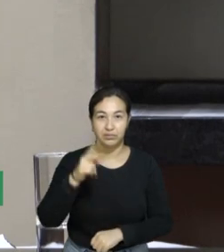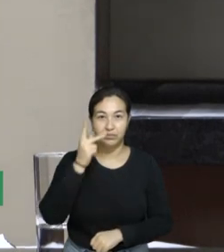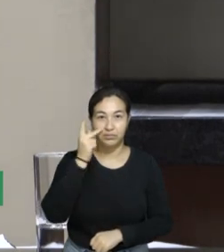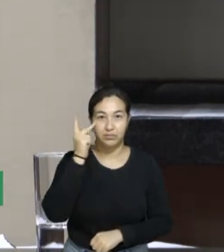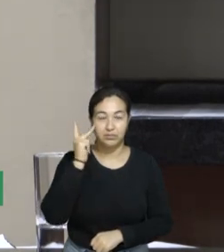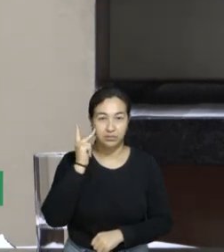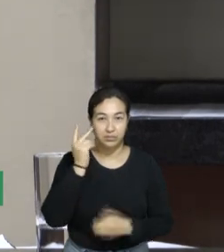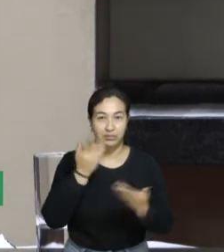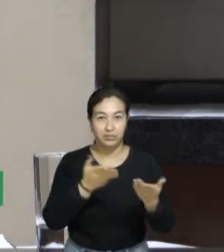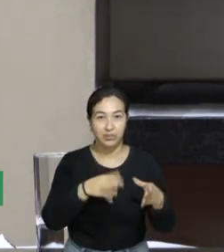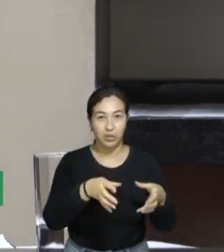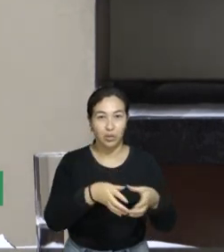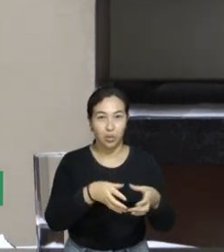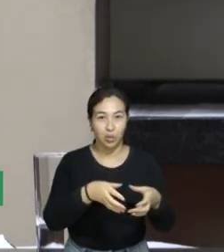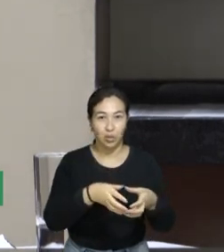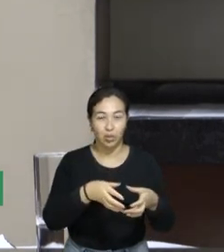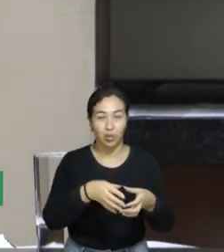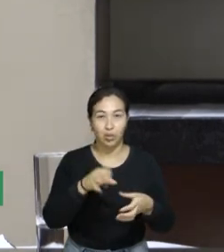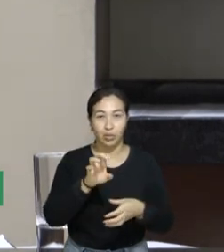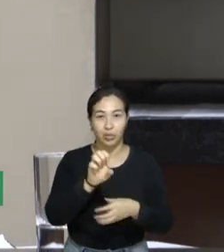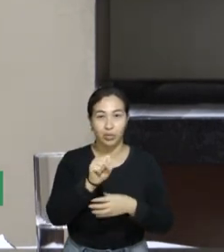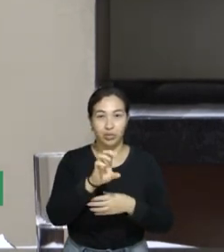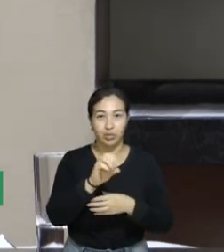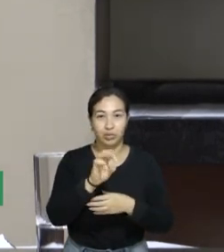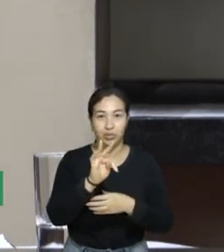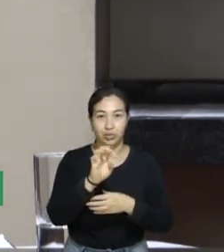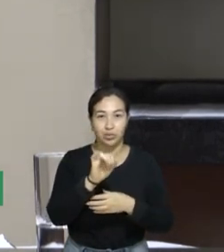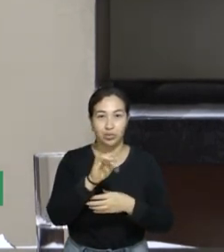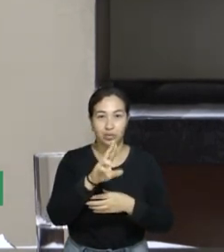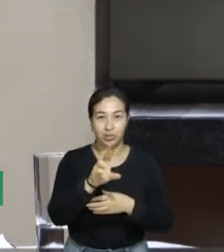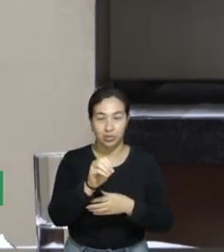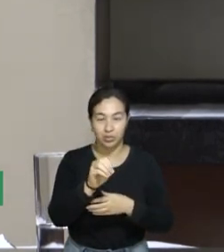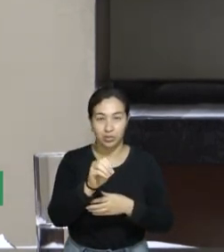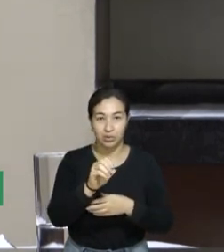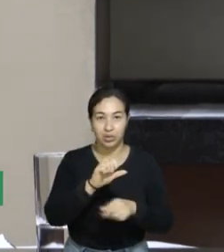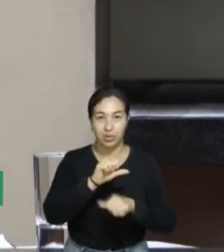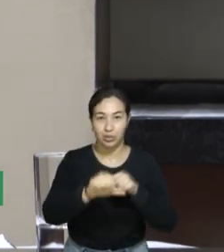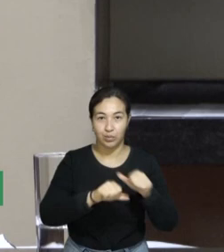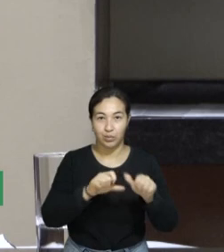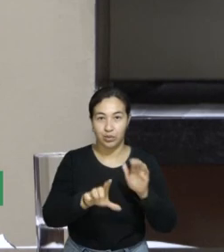Grupo de Escoteiros Ilha Terceira de Garopaba e altera o anexo único da lei número